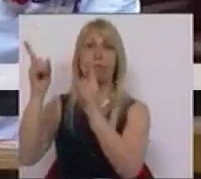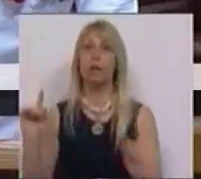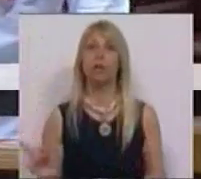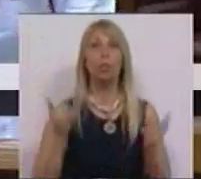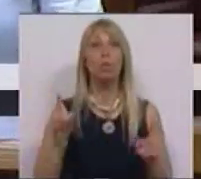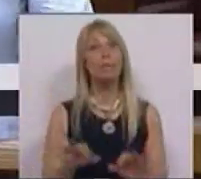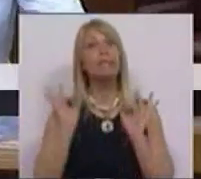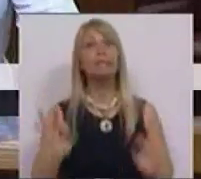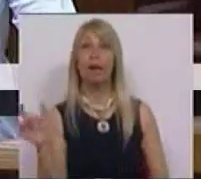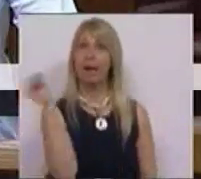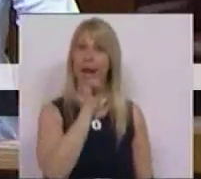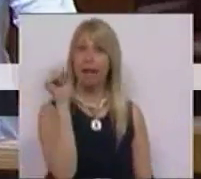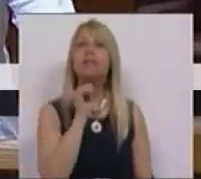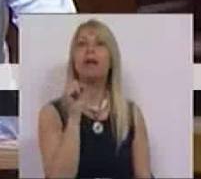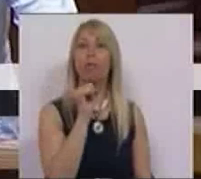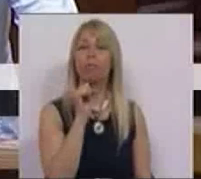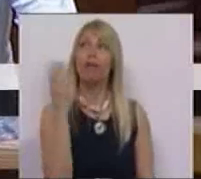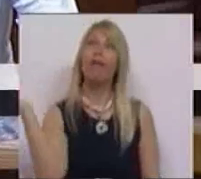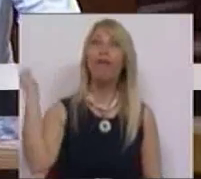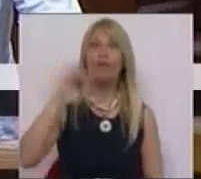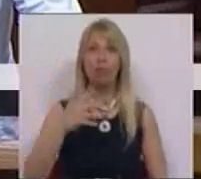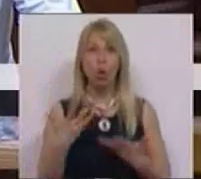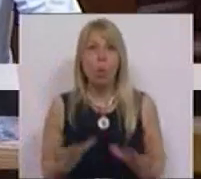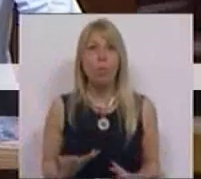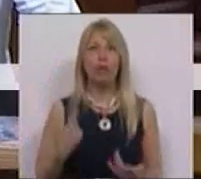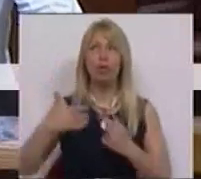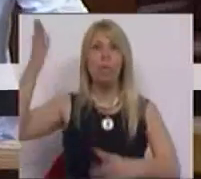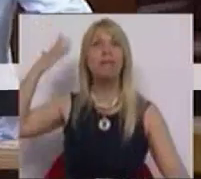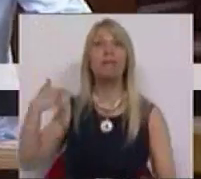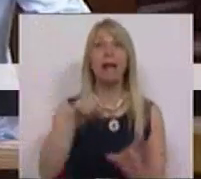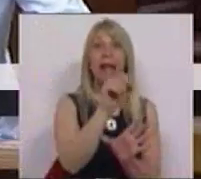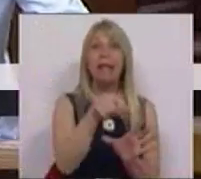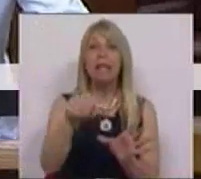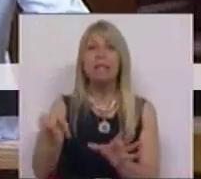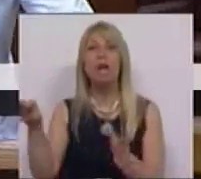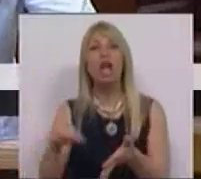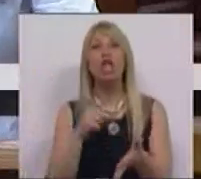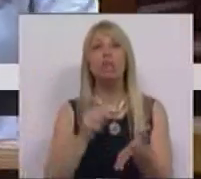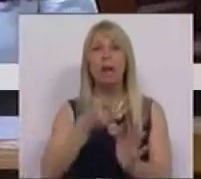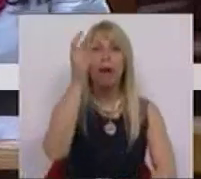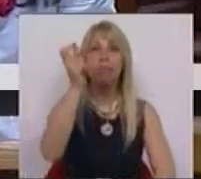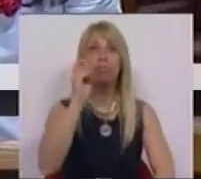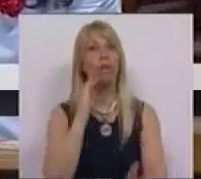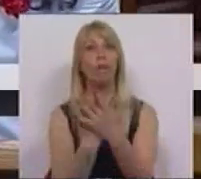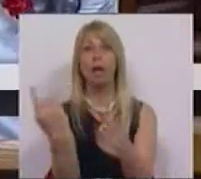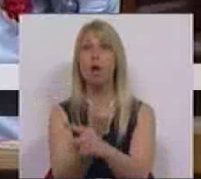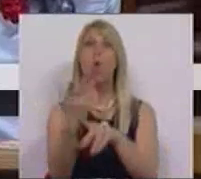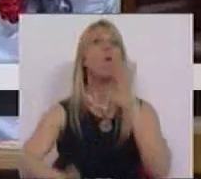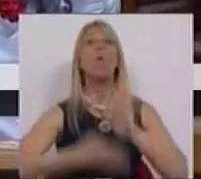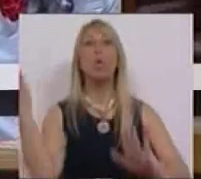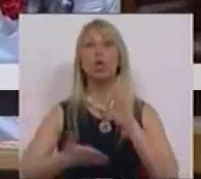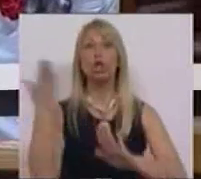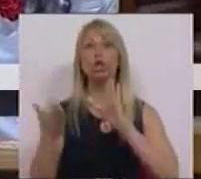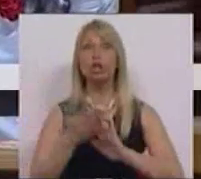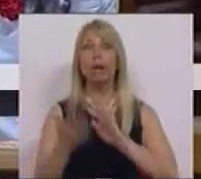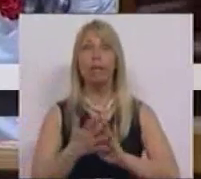canção, viemos com o peso do passado e da semente, esperar tantos anos torna tudo mais urgente e a sede de uma